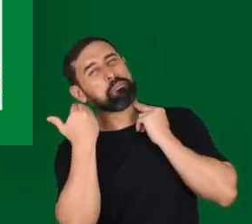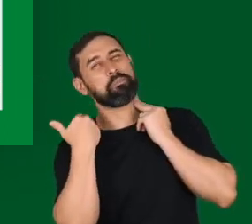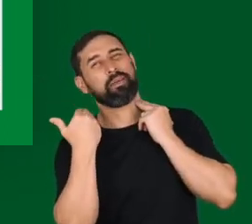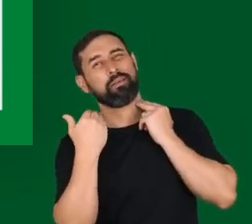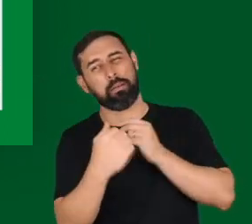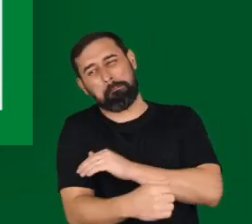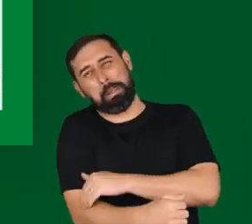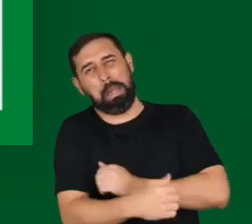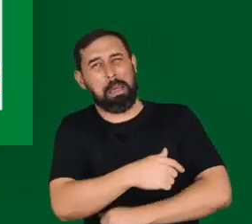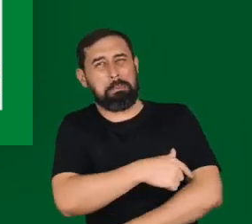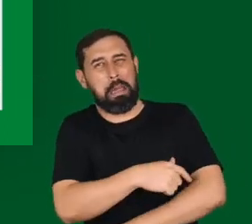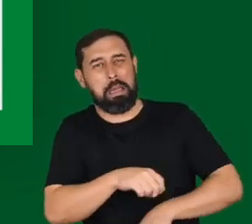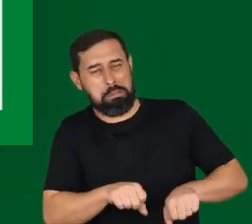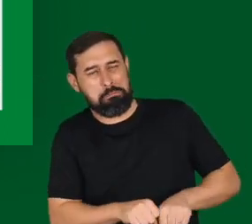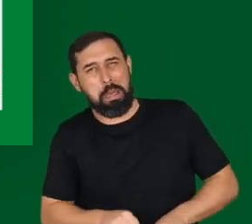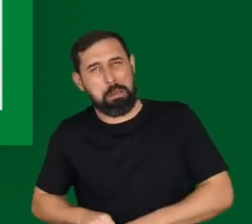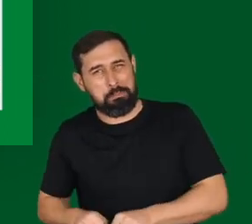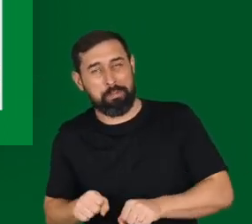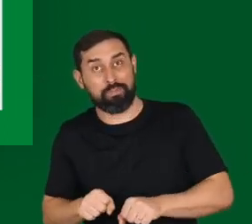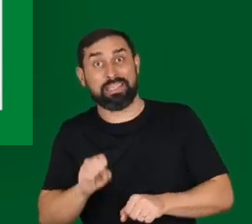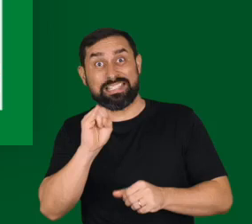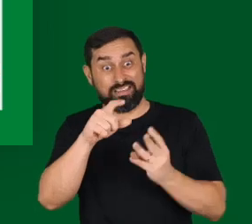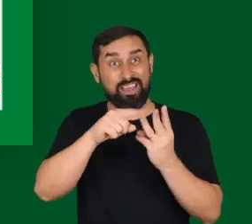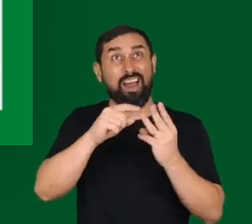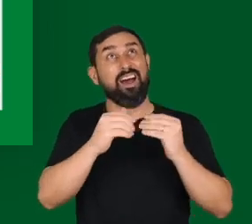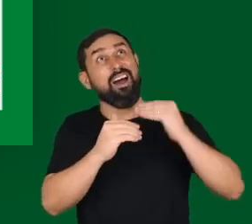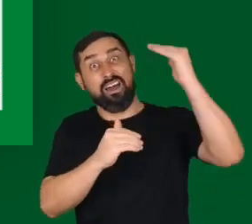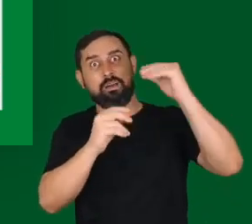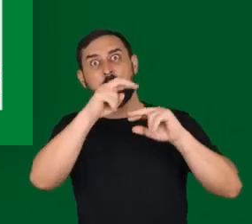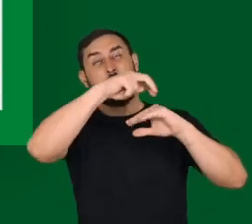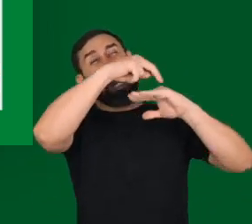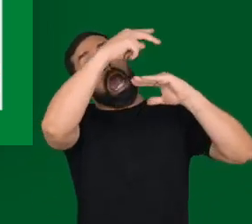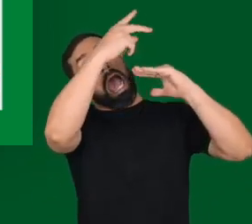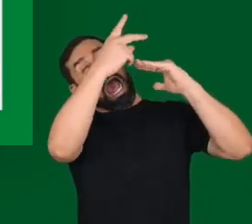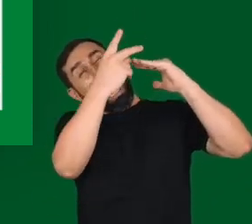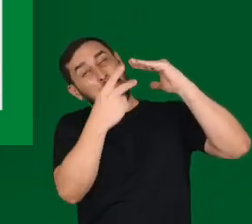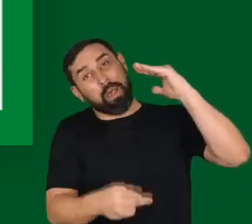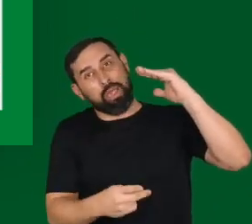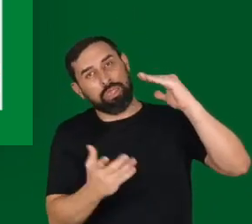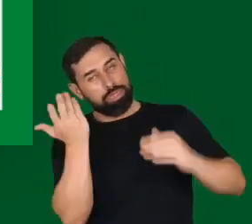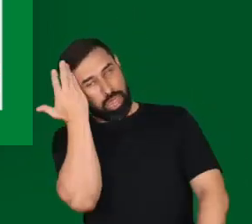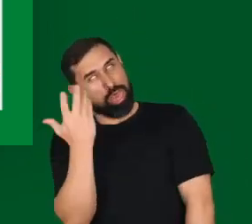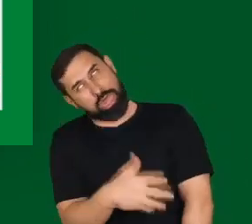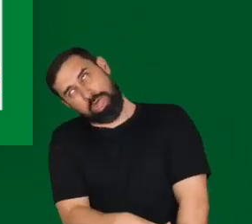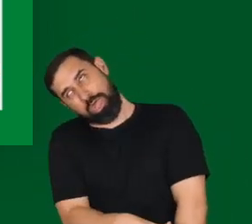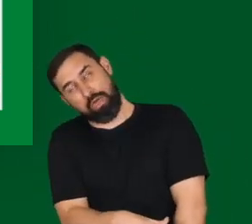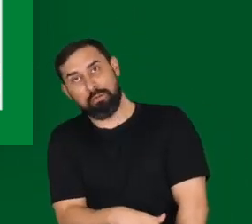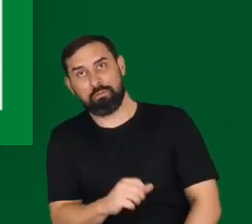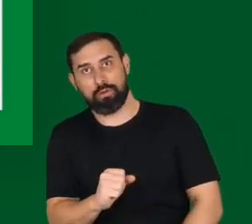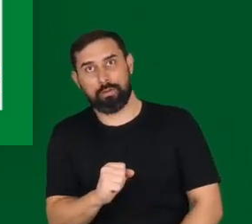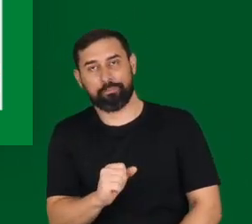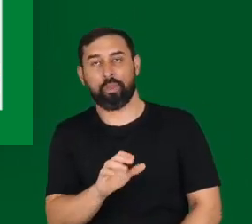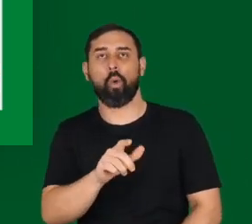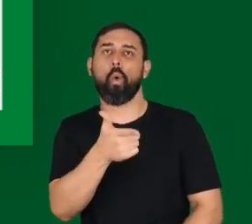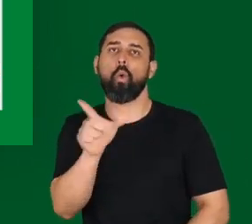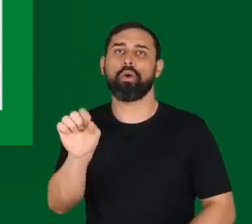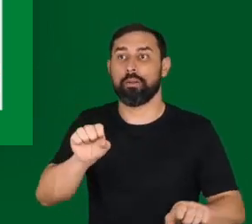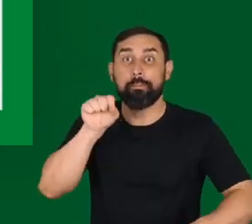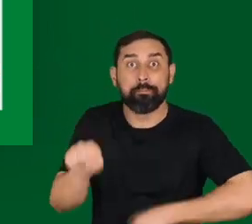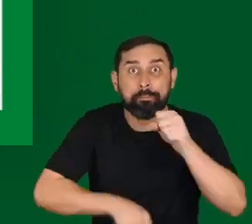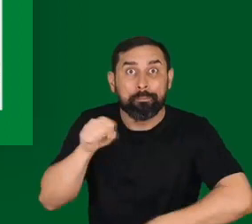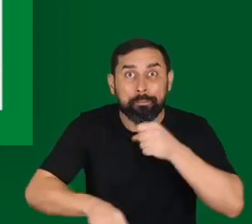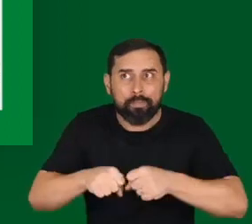superiores. Alta, altura alta, né? Politraumatizado. Queda de bicicleta, o paciente estava